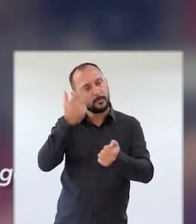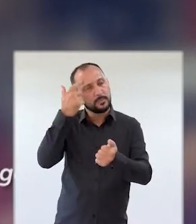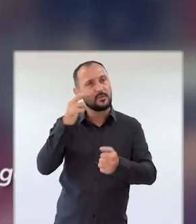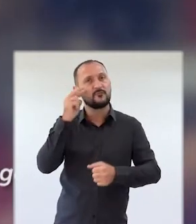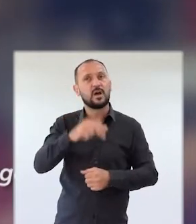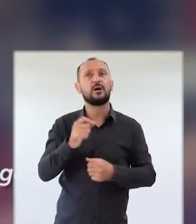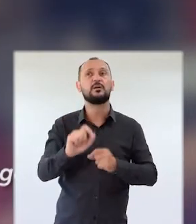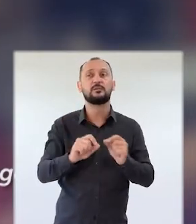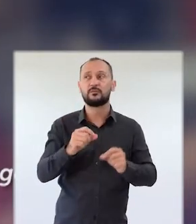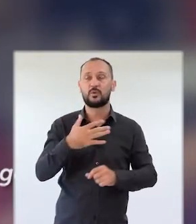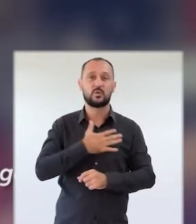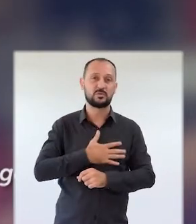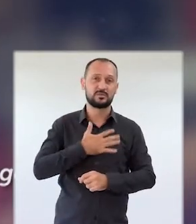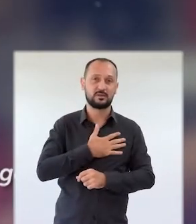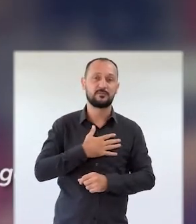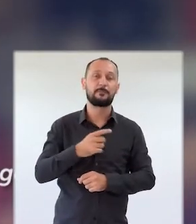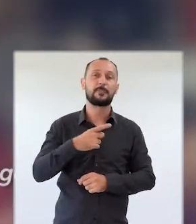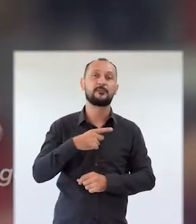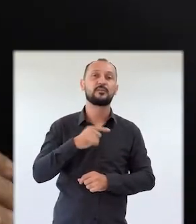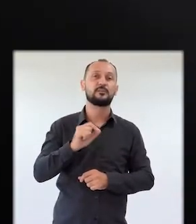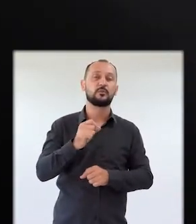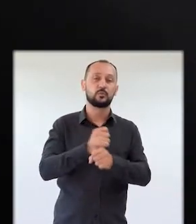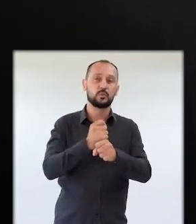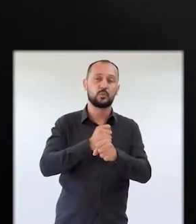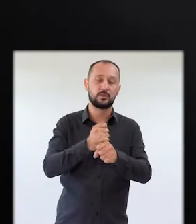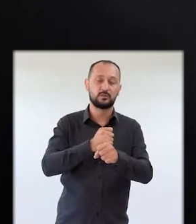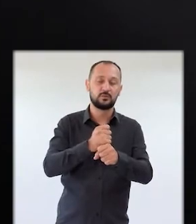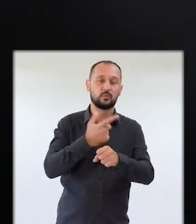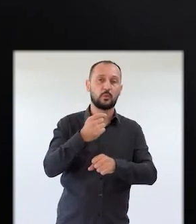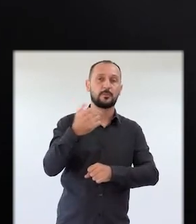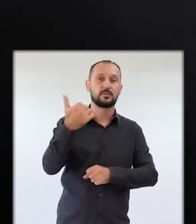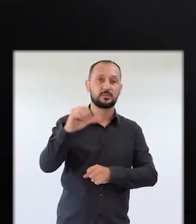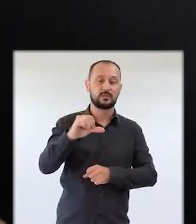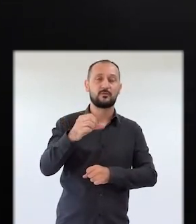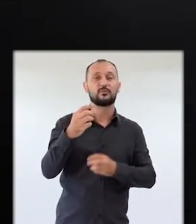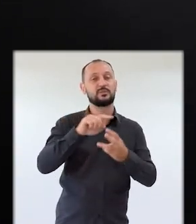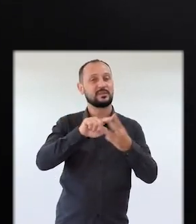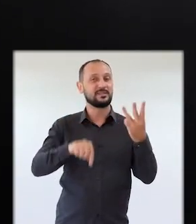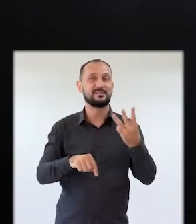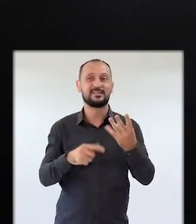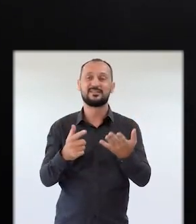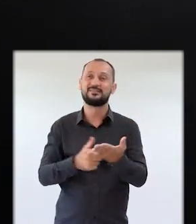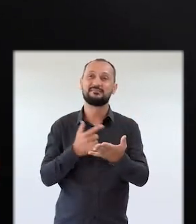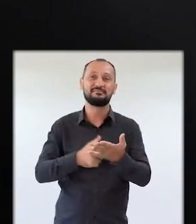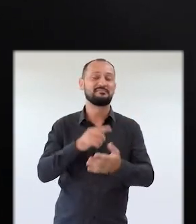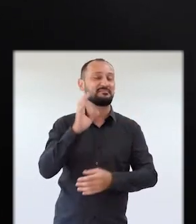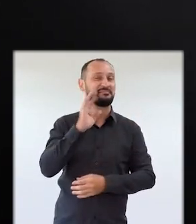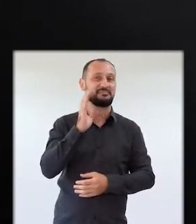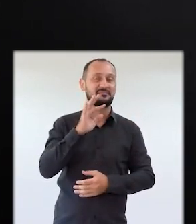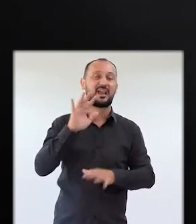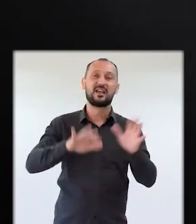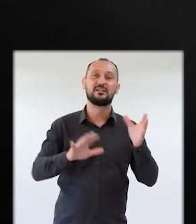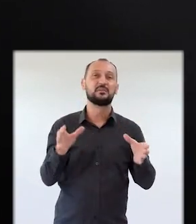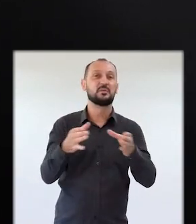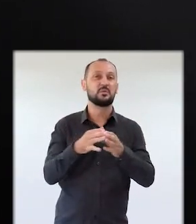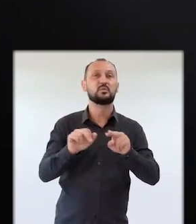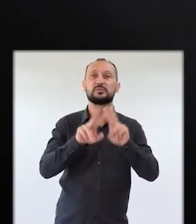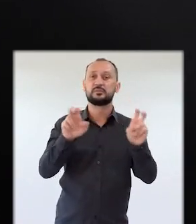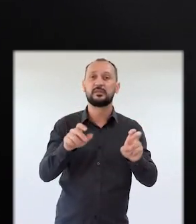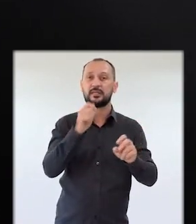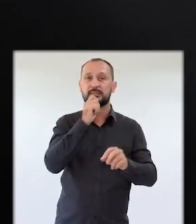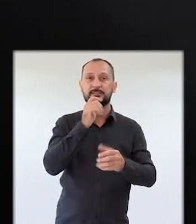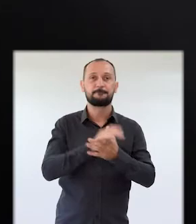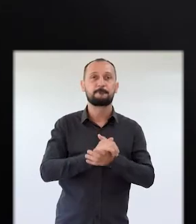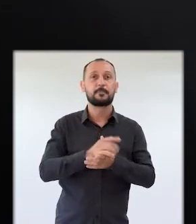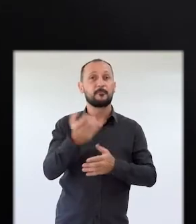refletir, pensar, olhar. É muito gostoso. E vai sair, né, em 2019 o terceiro, né, dessa série. Bacana, hein? Talvez o título ainda não